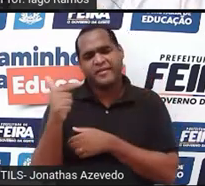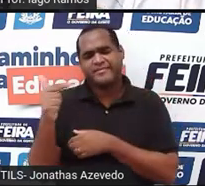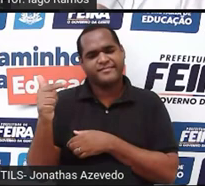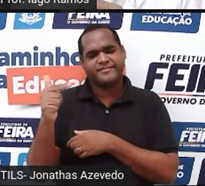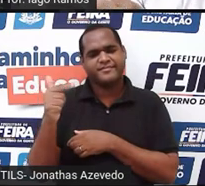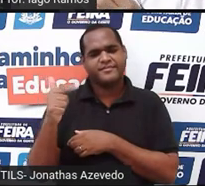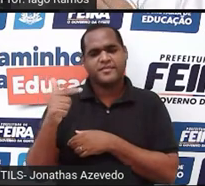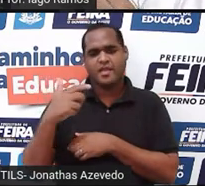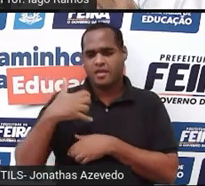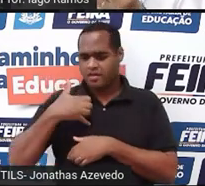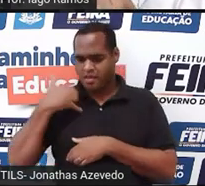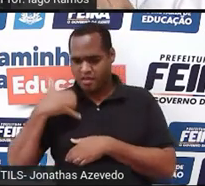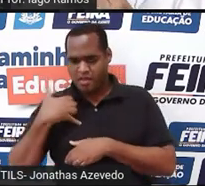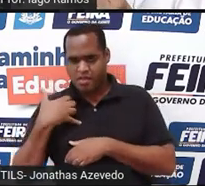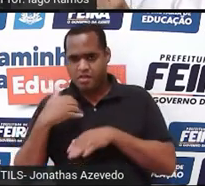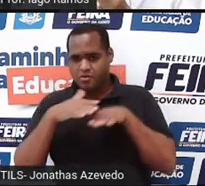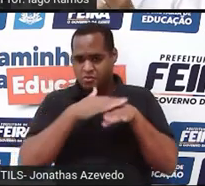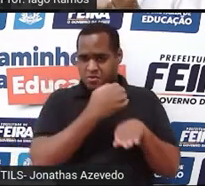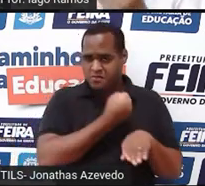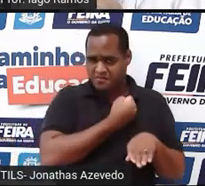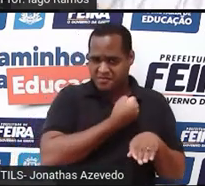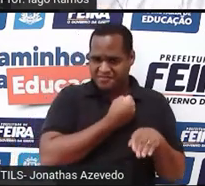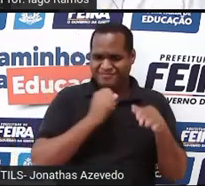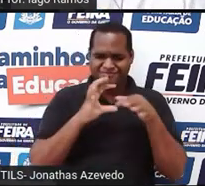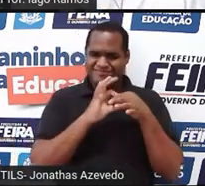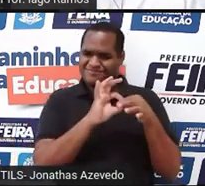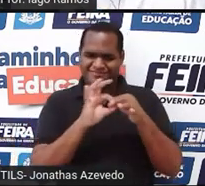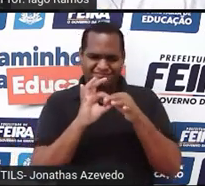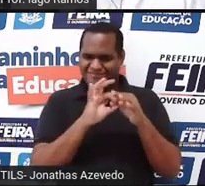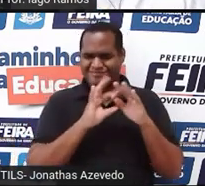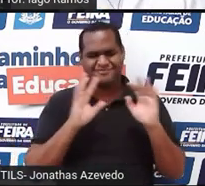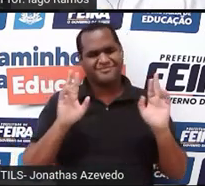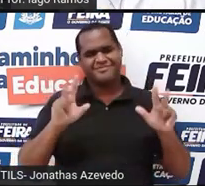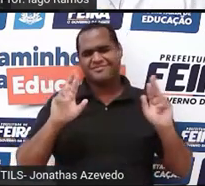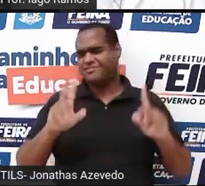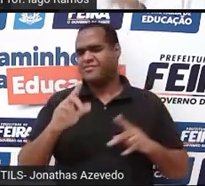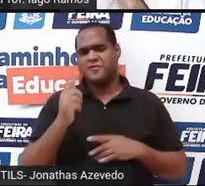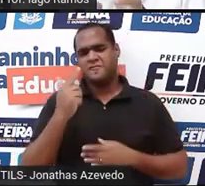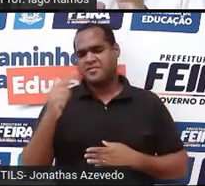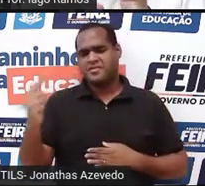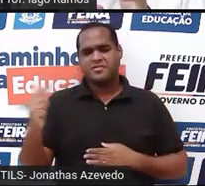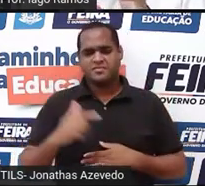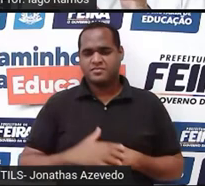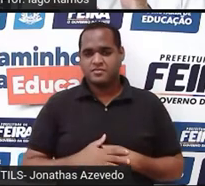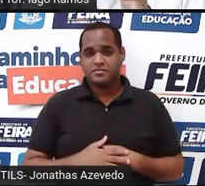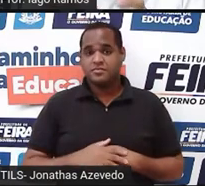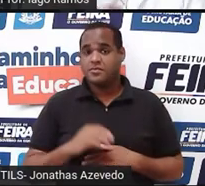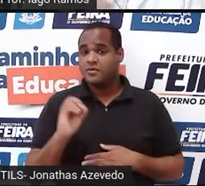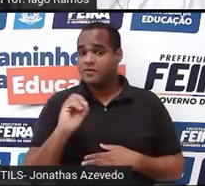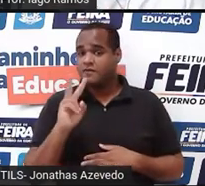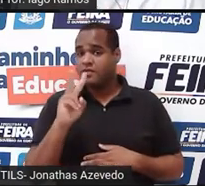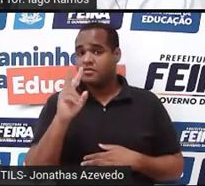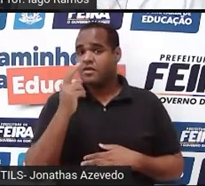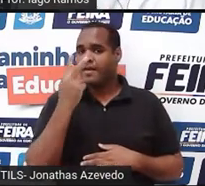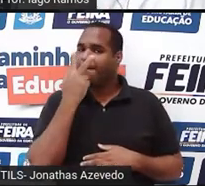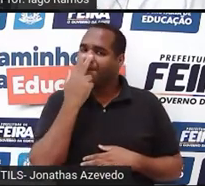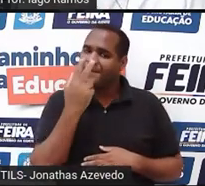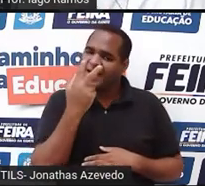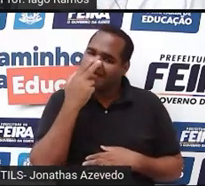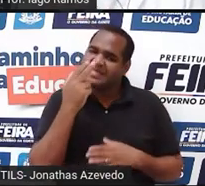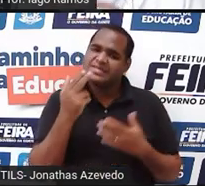número do Calçado não tem ali uma relação né Apesar desses valores colocados